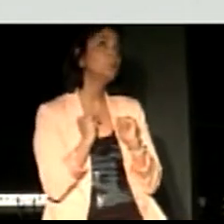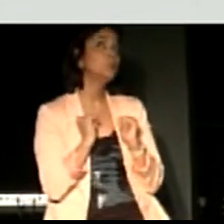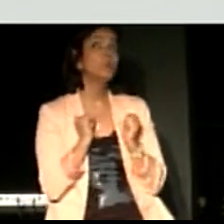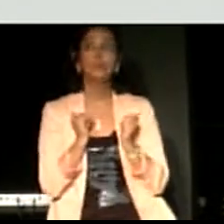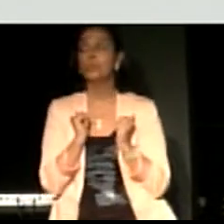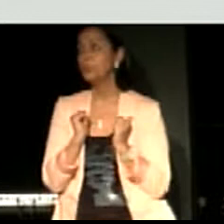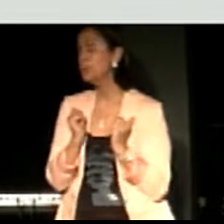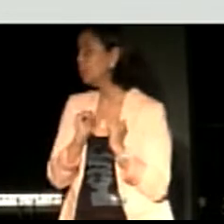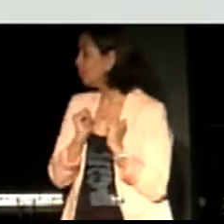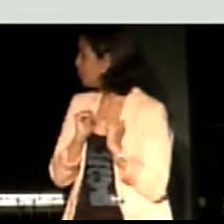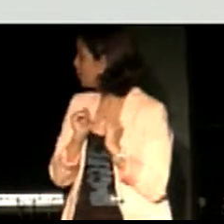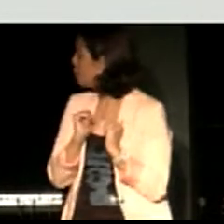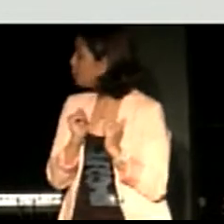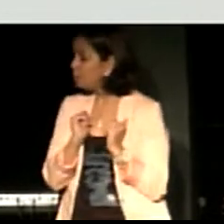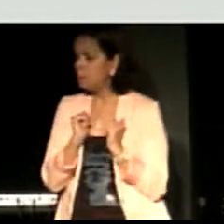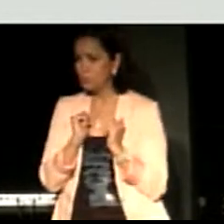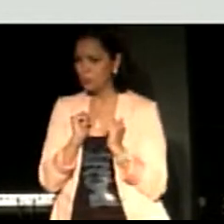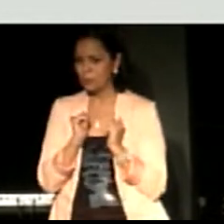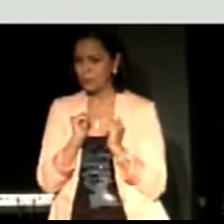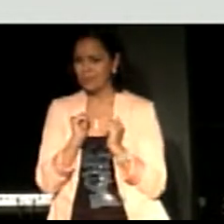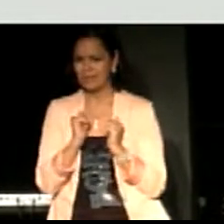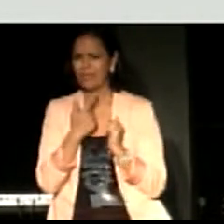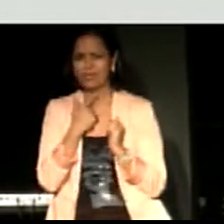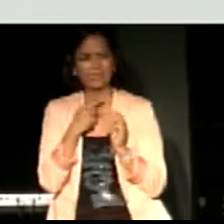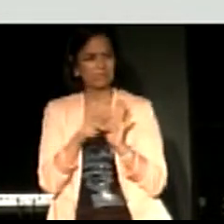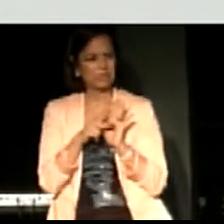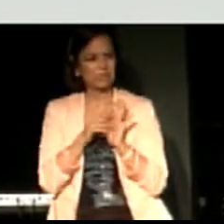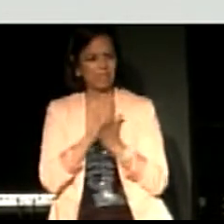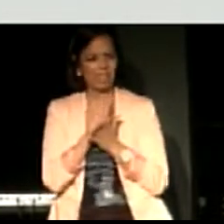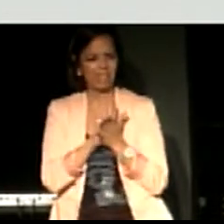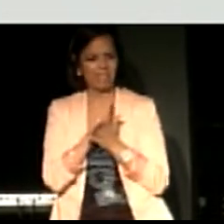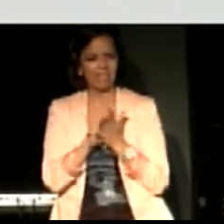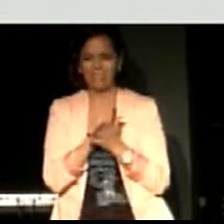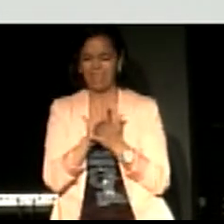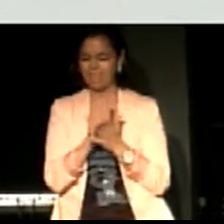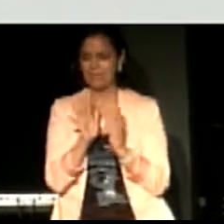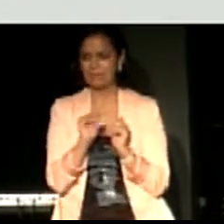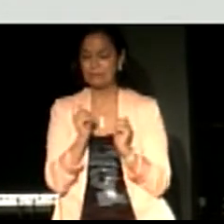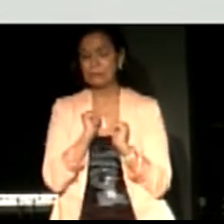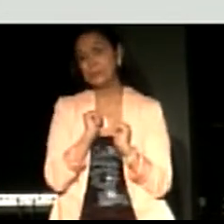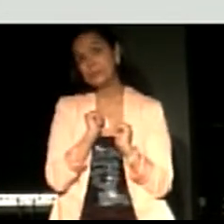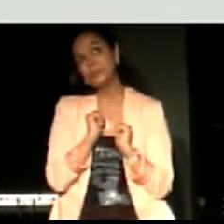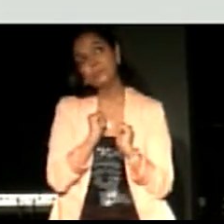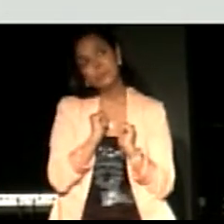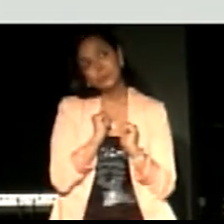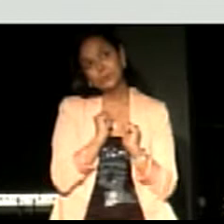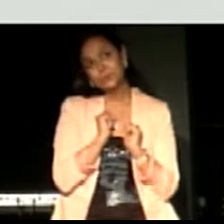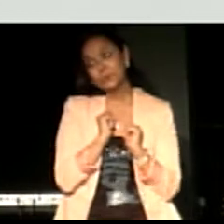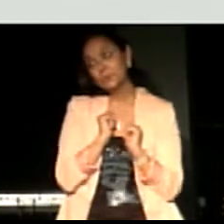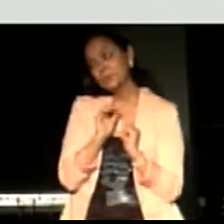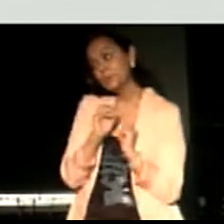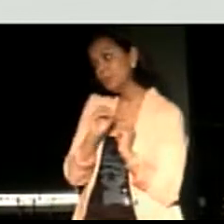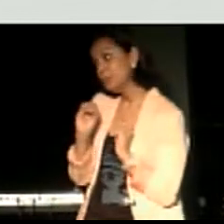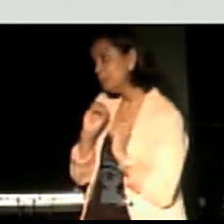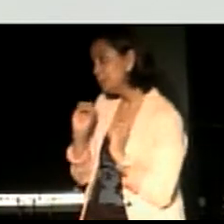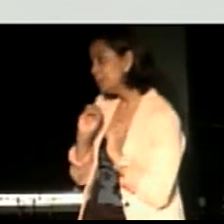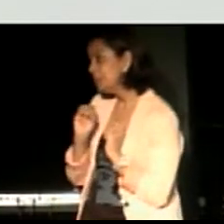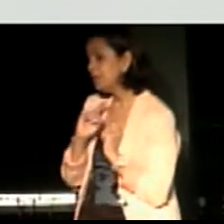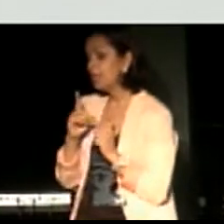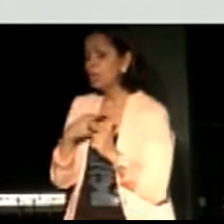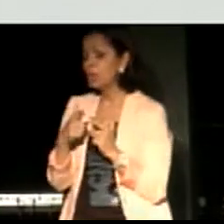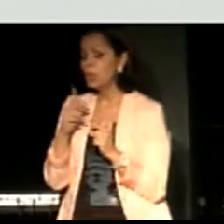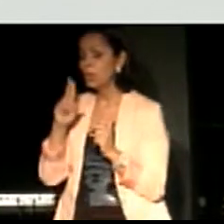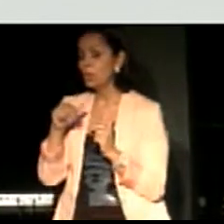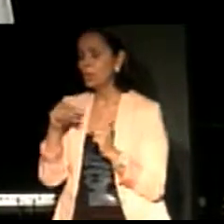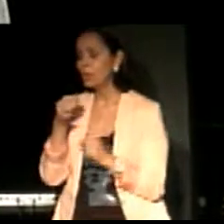Então não é aquela pessoa sem vontade própria, aquela pessoa apática, aquela pessoa neutra, que nunca tem